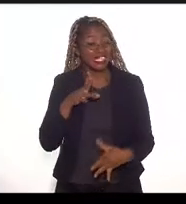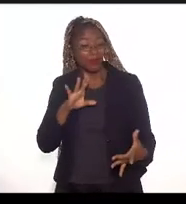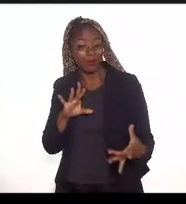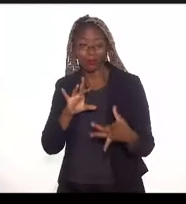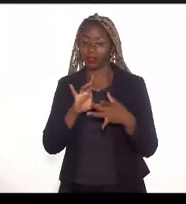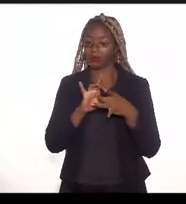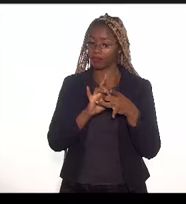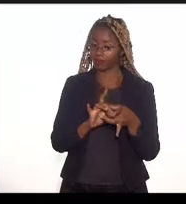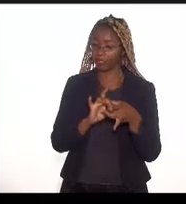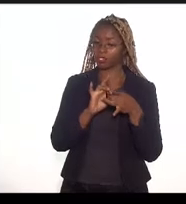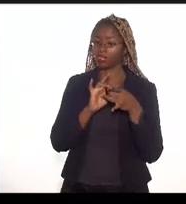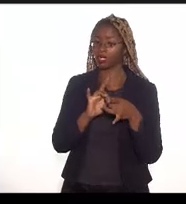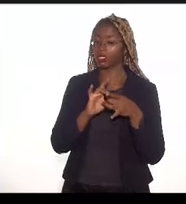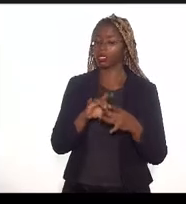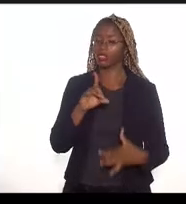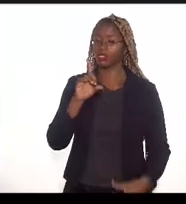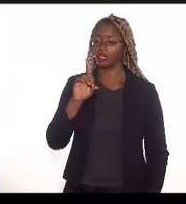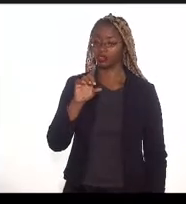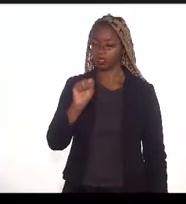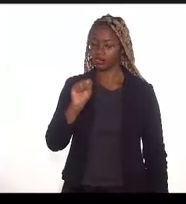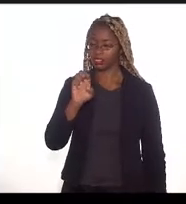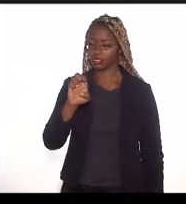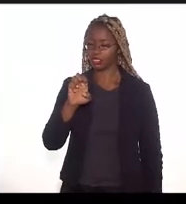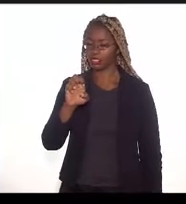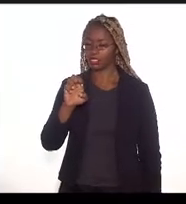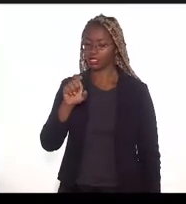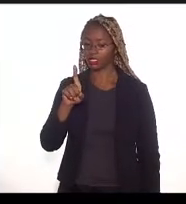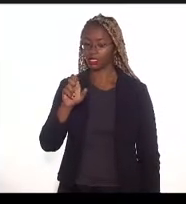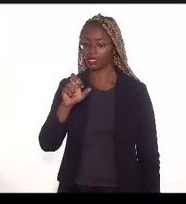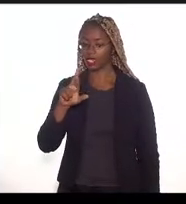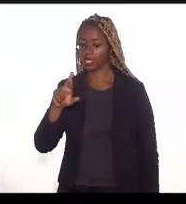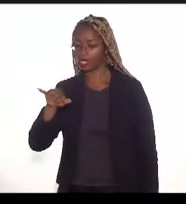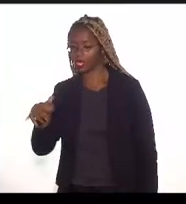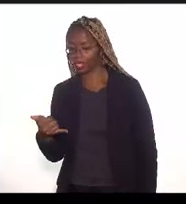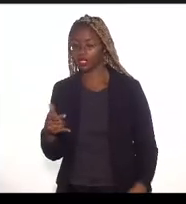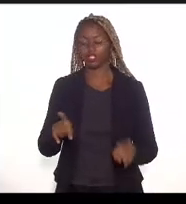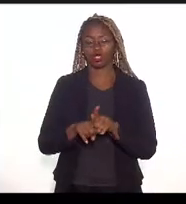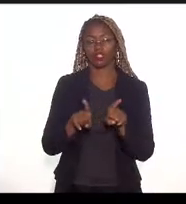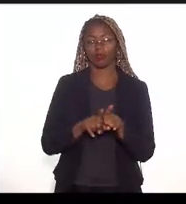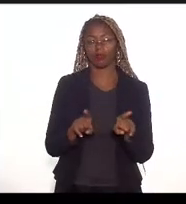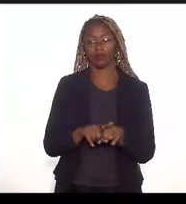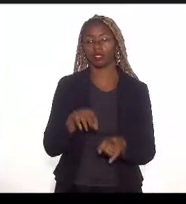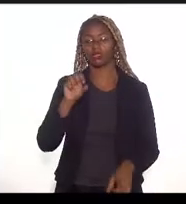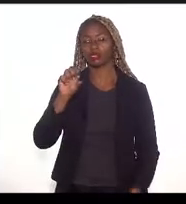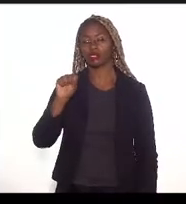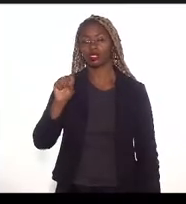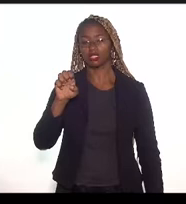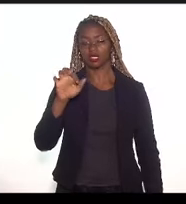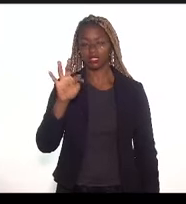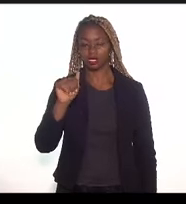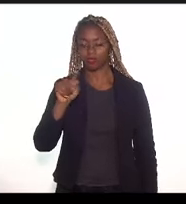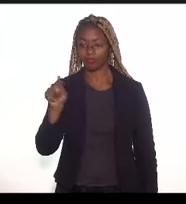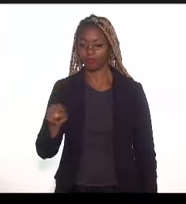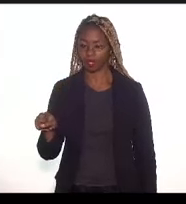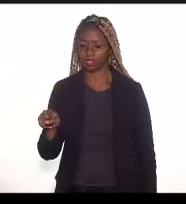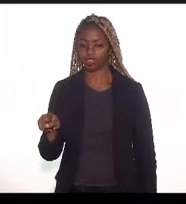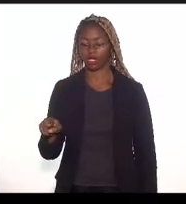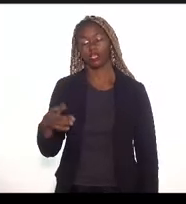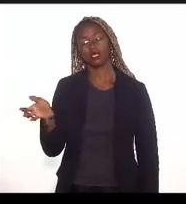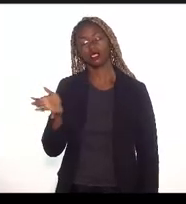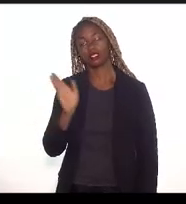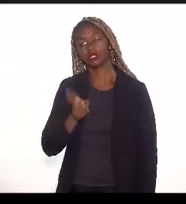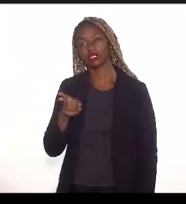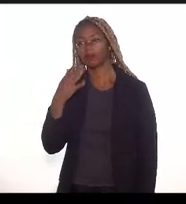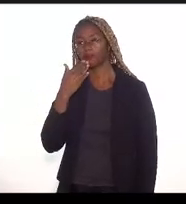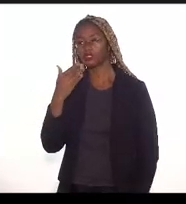CDL, hoje representada pelo nosso secretário Leonardo Soares, e pela Cefaz, sempre buscando que as informações apresentadas